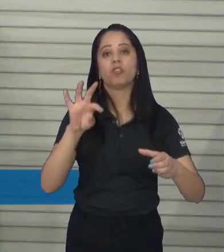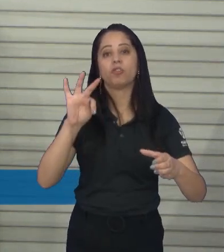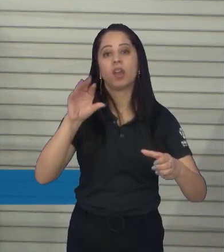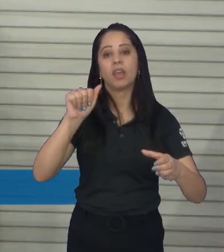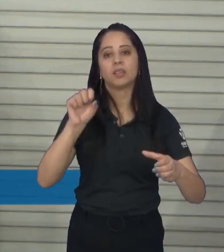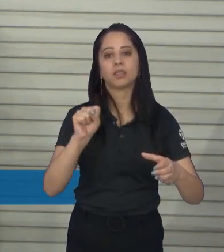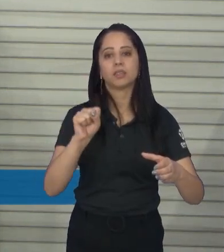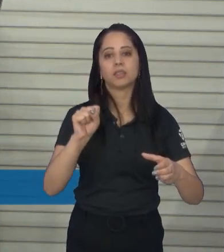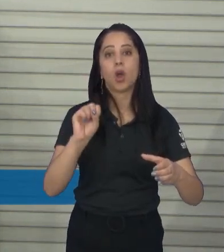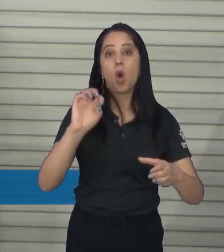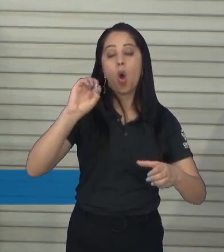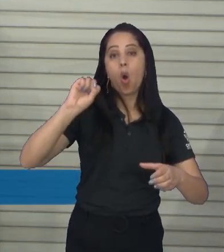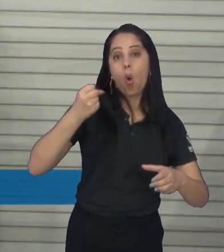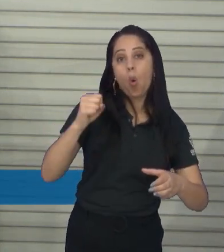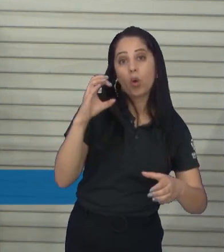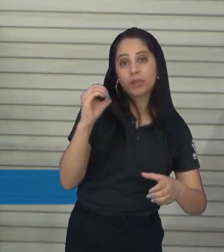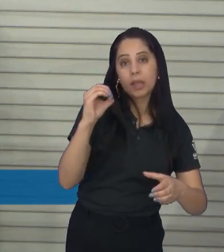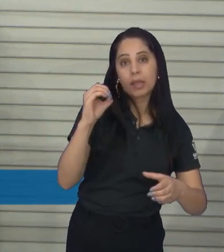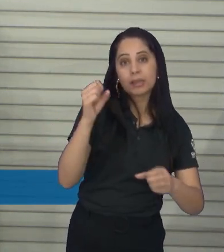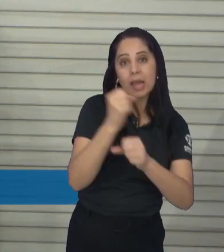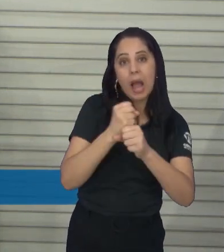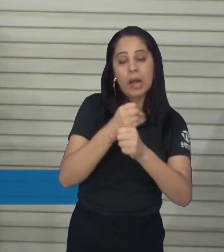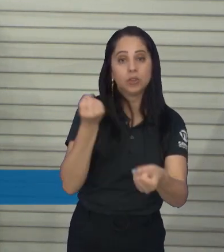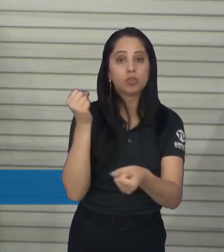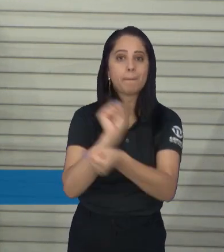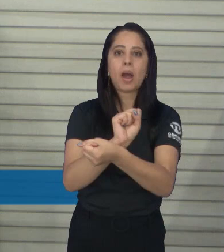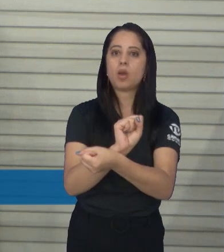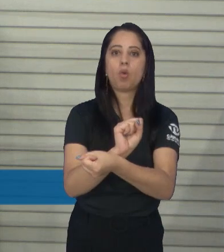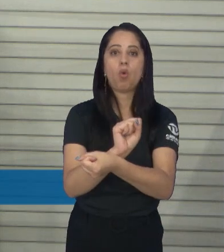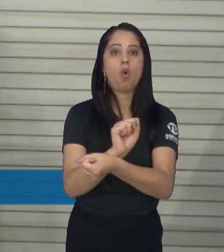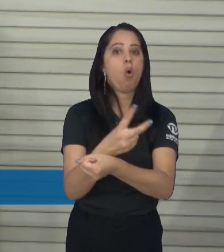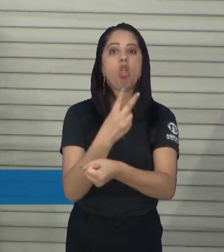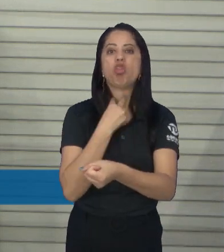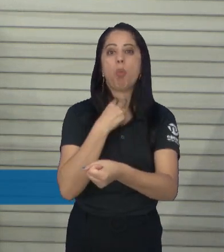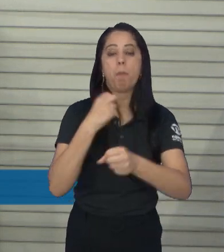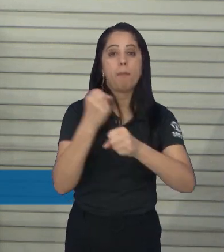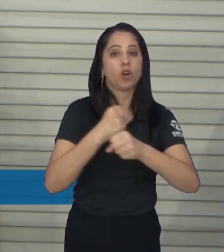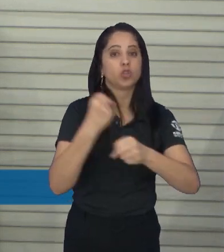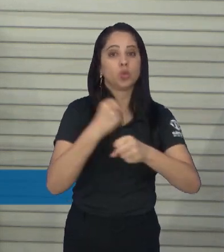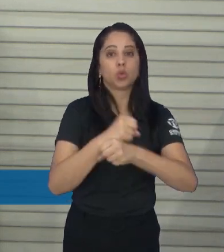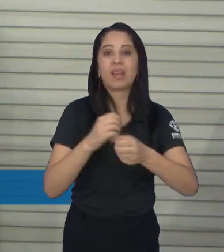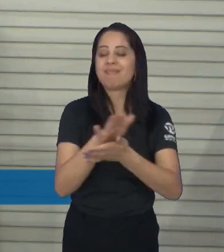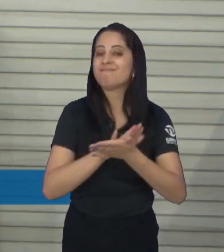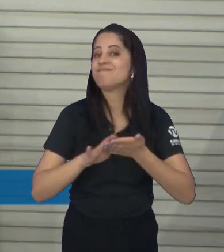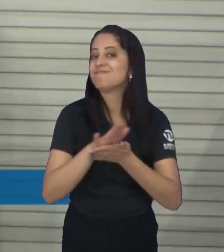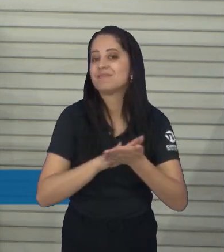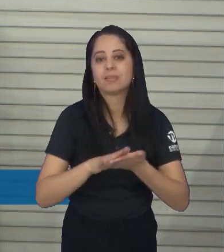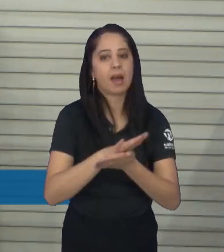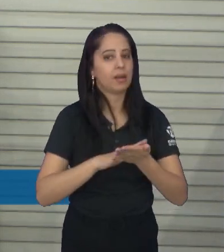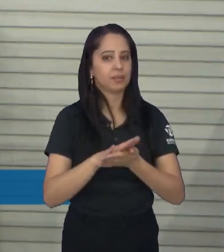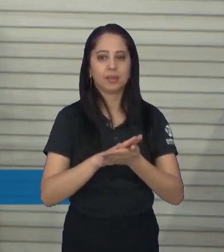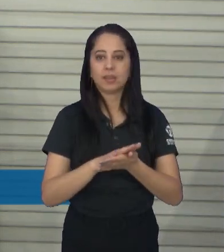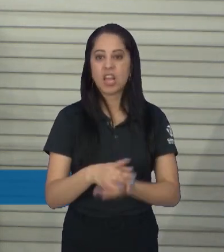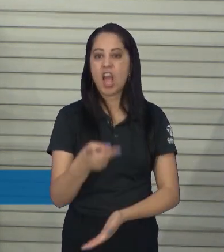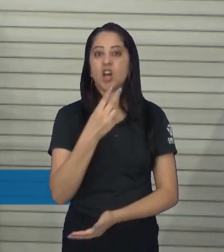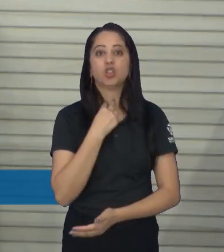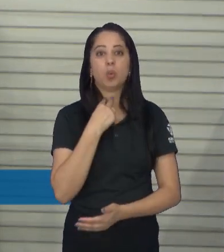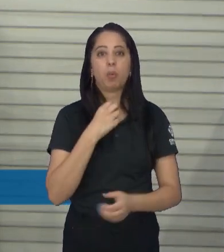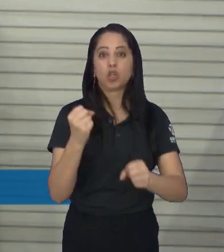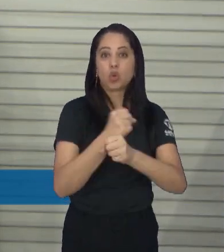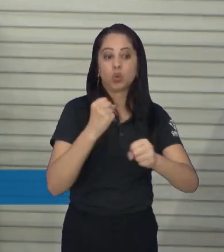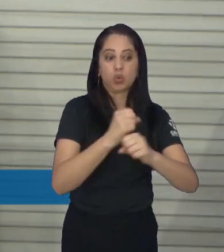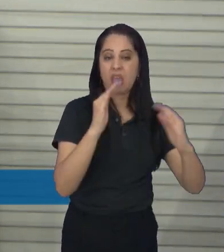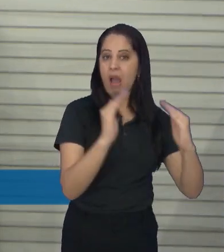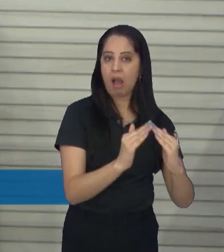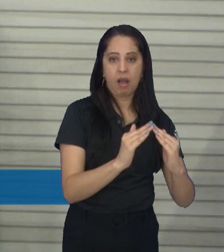congelado congelado com 80 anos não posso fazer melhorias não se pode fazer uma casa com um filho